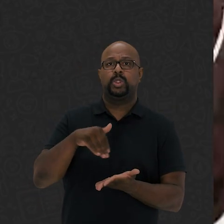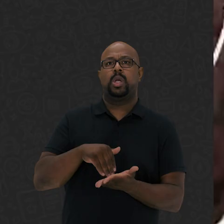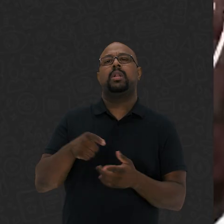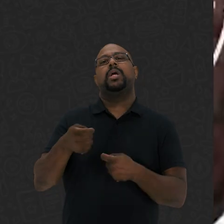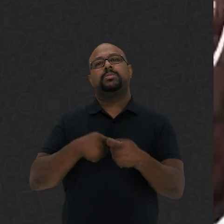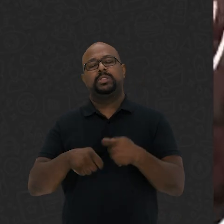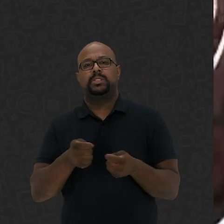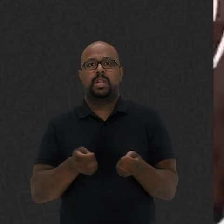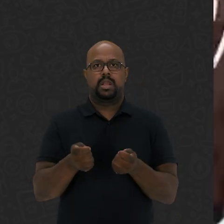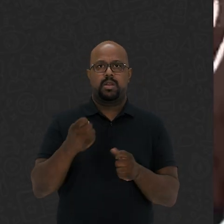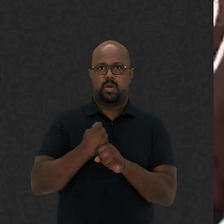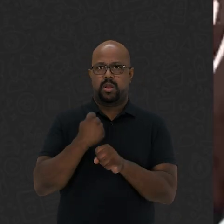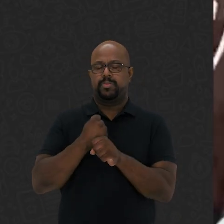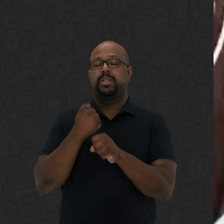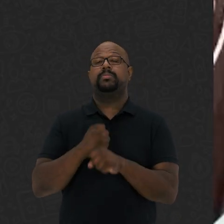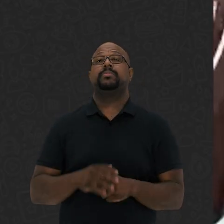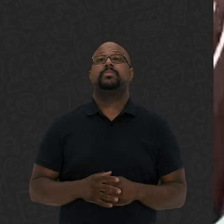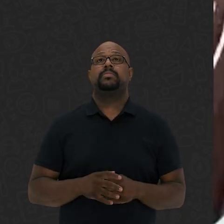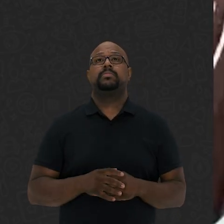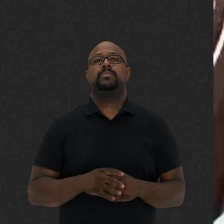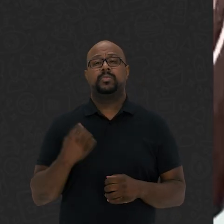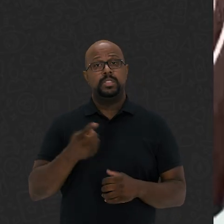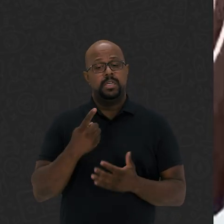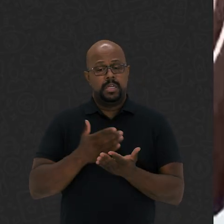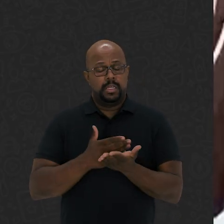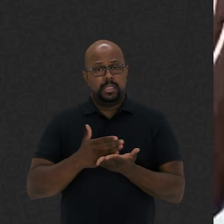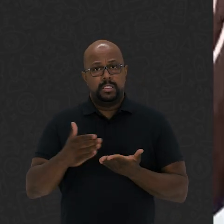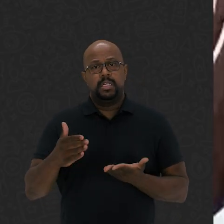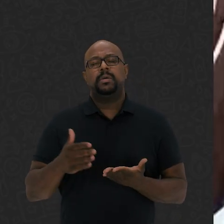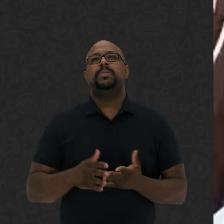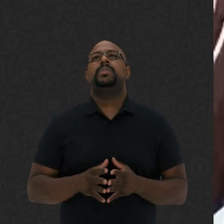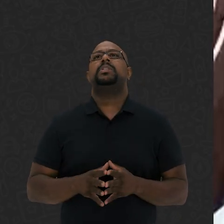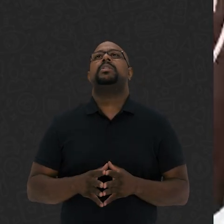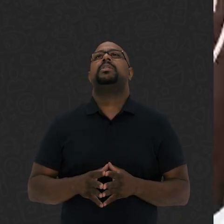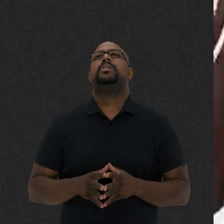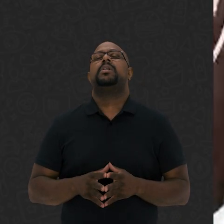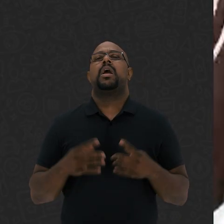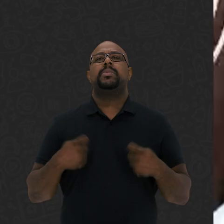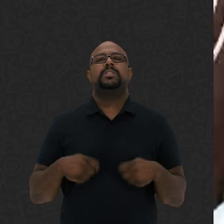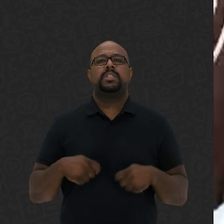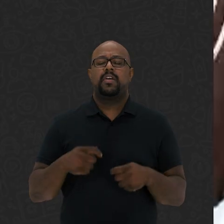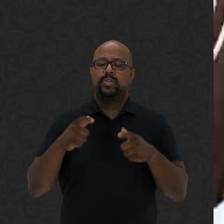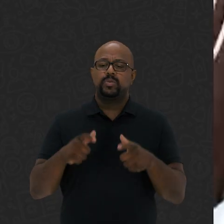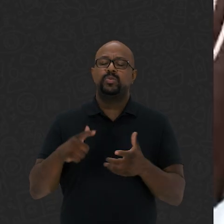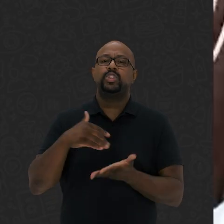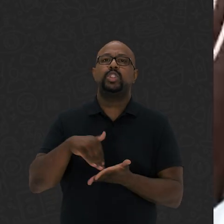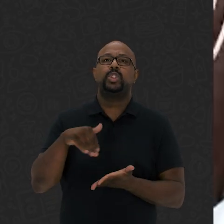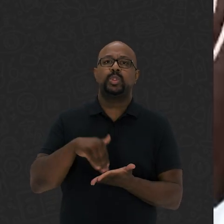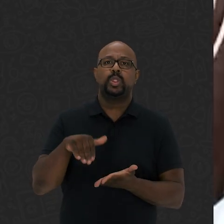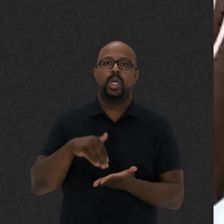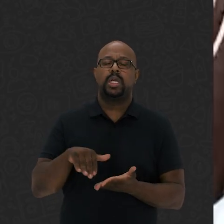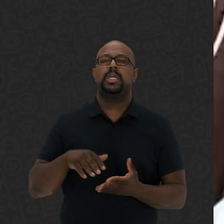poder administrar as obras. E quando nós iniciamos, a gente precisava de um